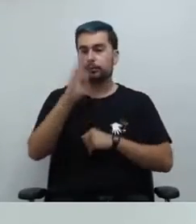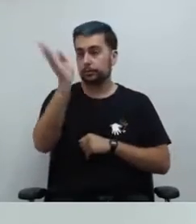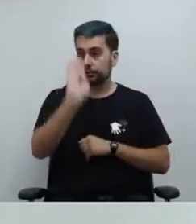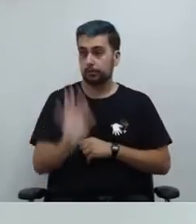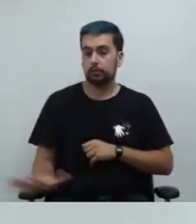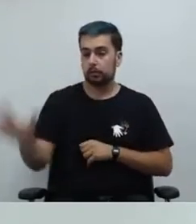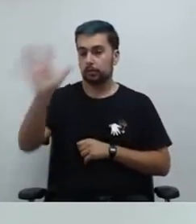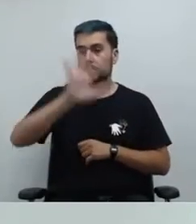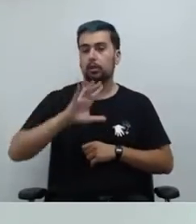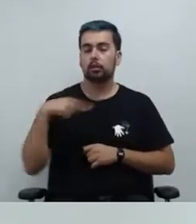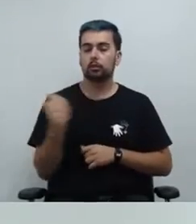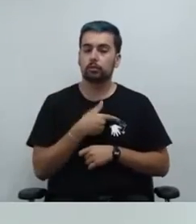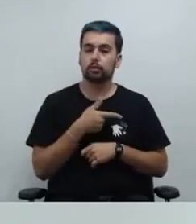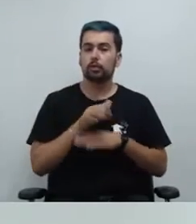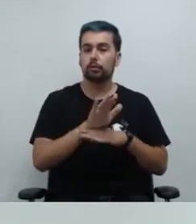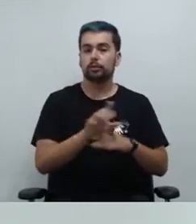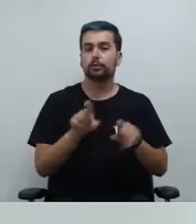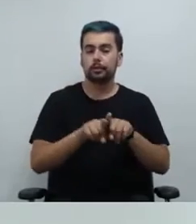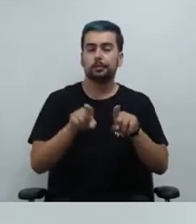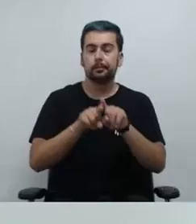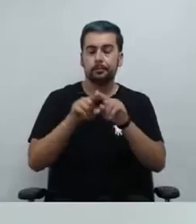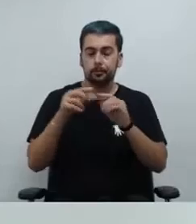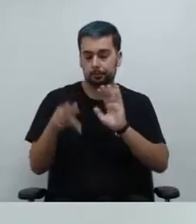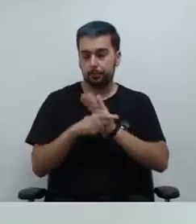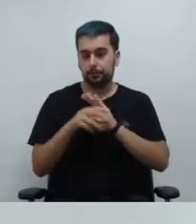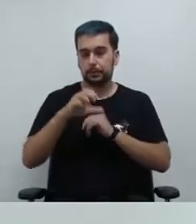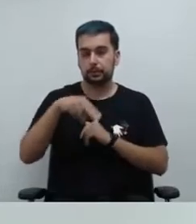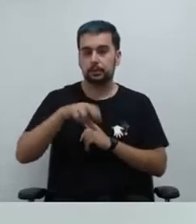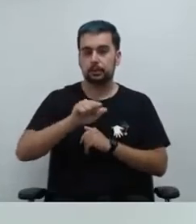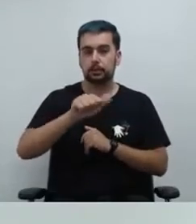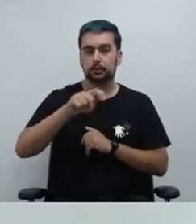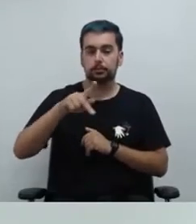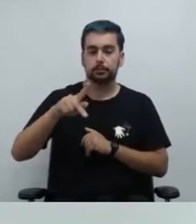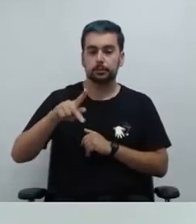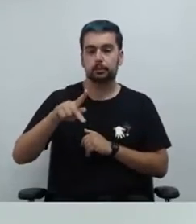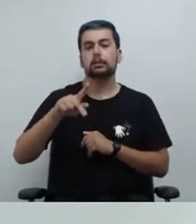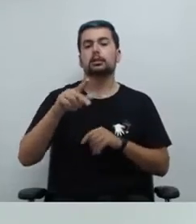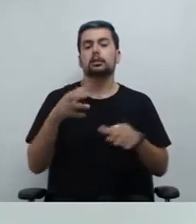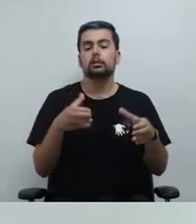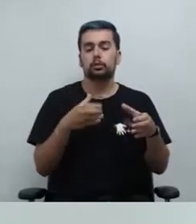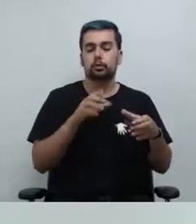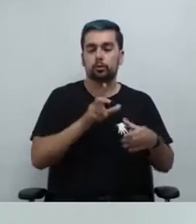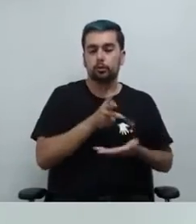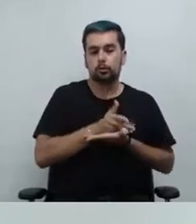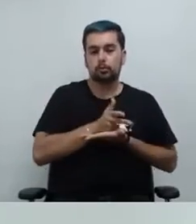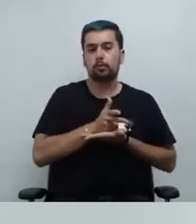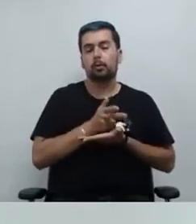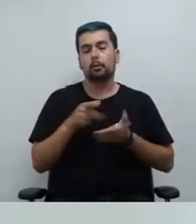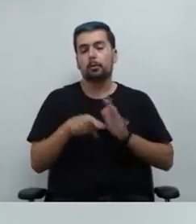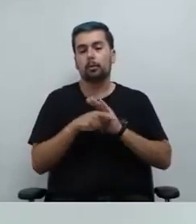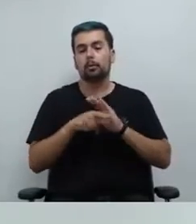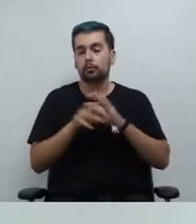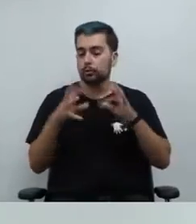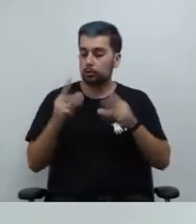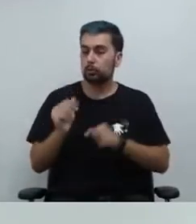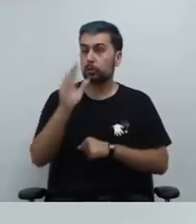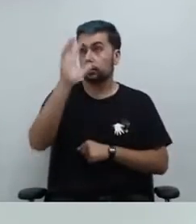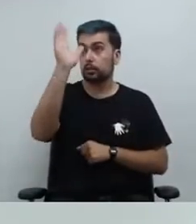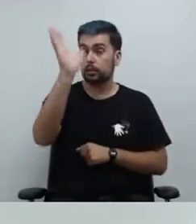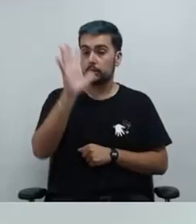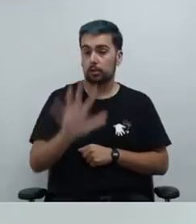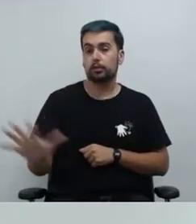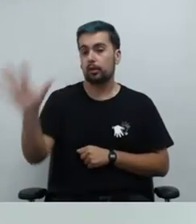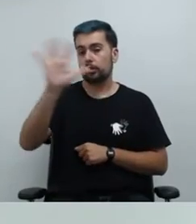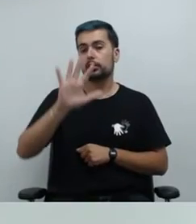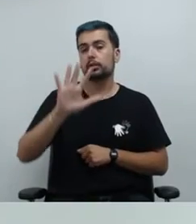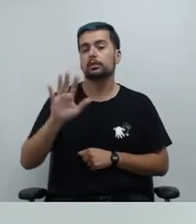contribuímos ativamente para a portaria que vai sair pela Senasp, que regulamenta o uso de câmeras corporais em todo o território nacional. Por conta de tudo